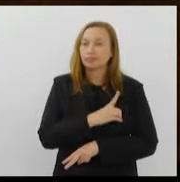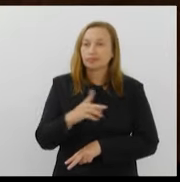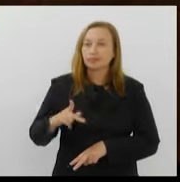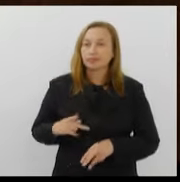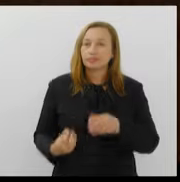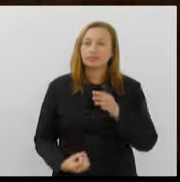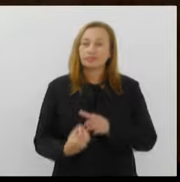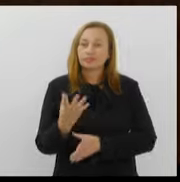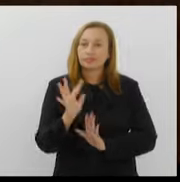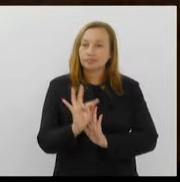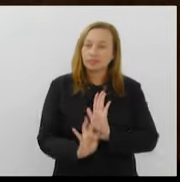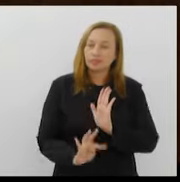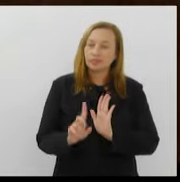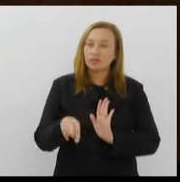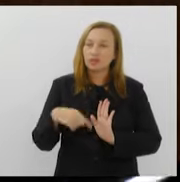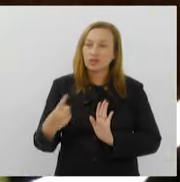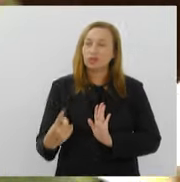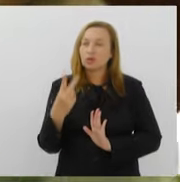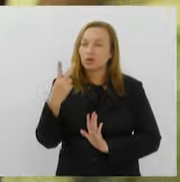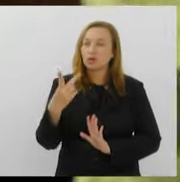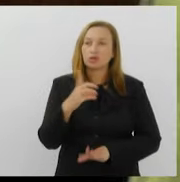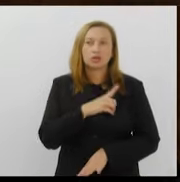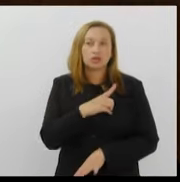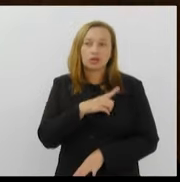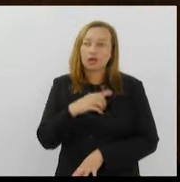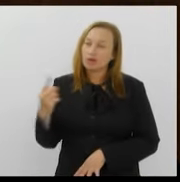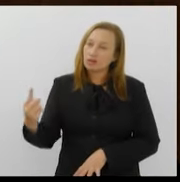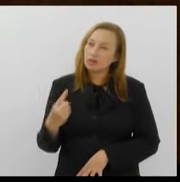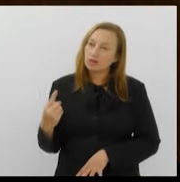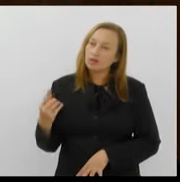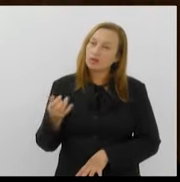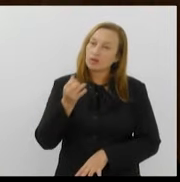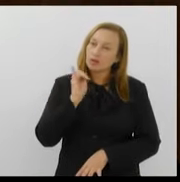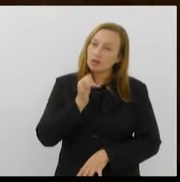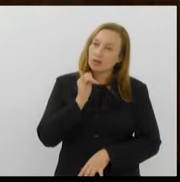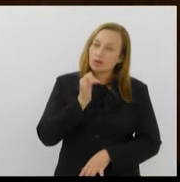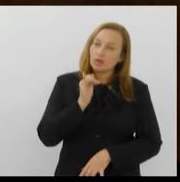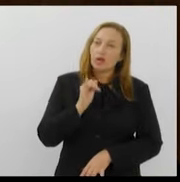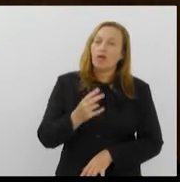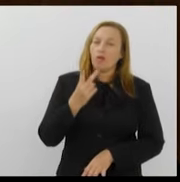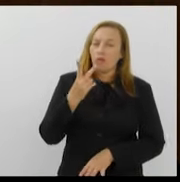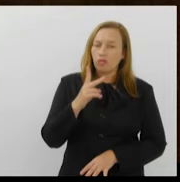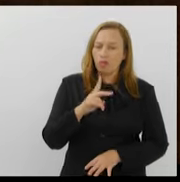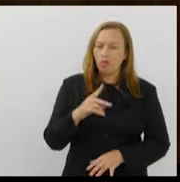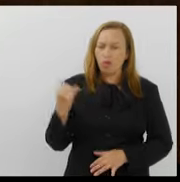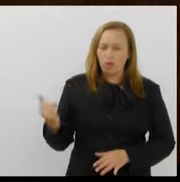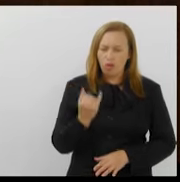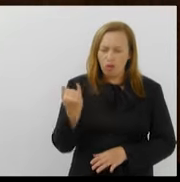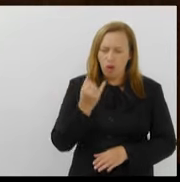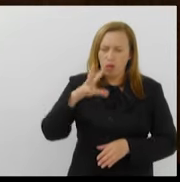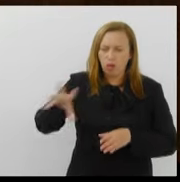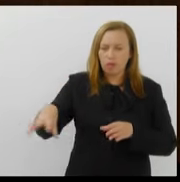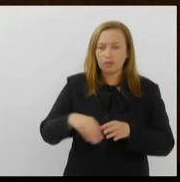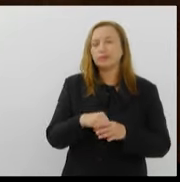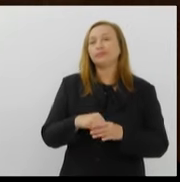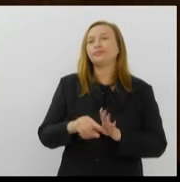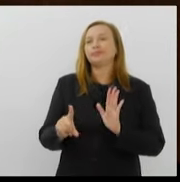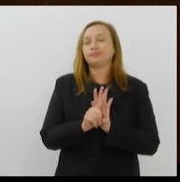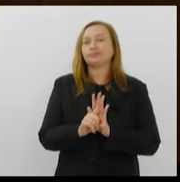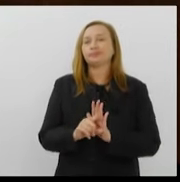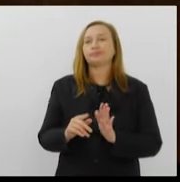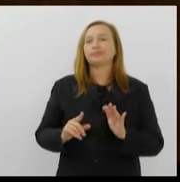texto. Depois ouvimos dois delegados que vieram aqui, fizeram sugestões que foram incorporadas à lei. Por isso o governador